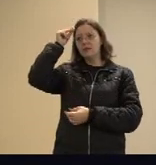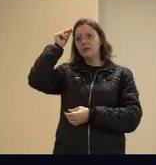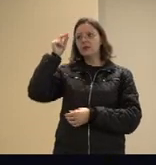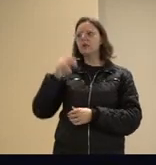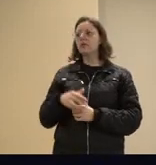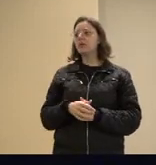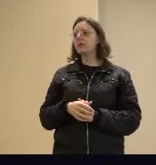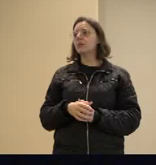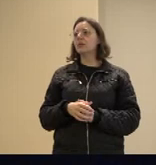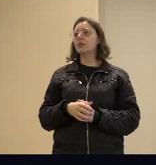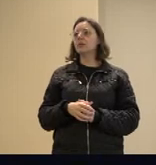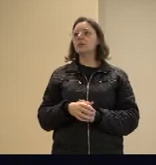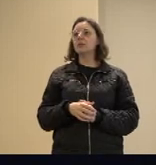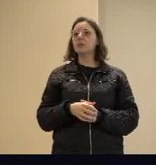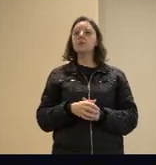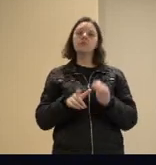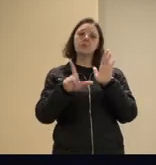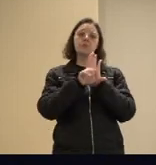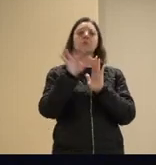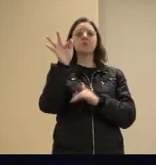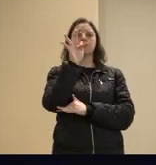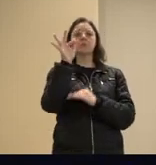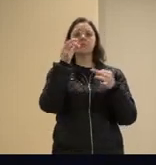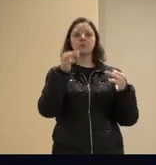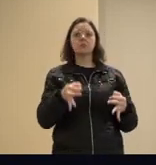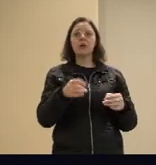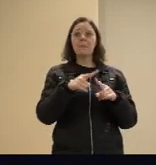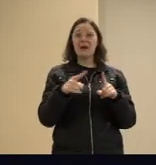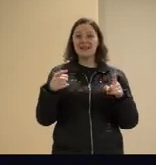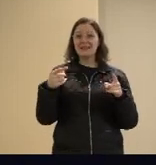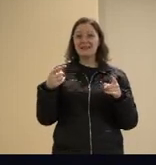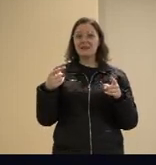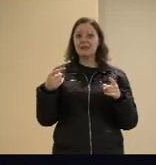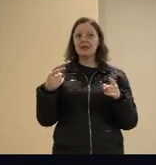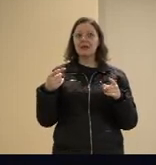a forma legal, formal de fazer isso, mas não é a forma ideal.